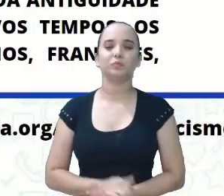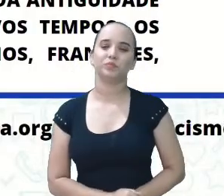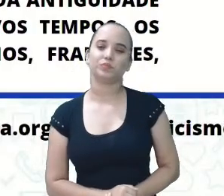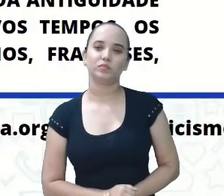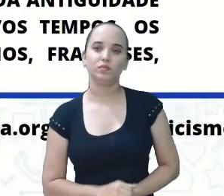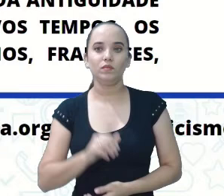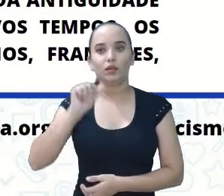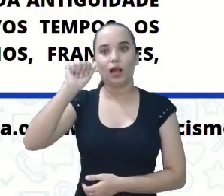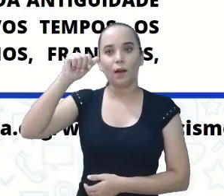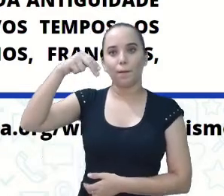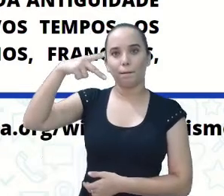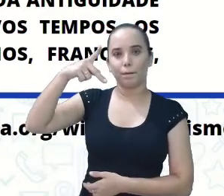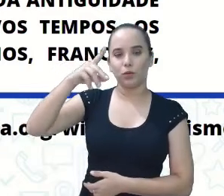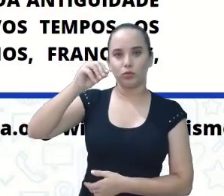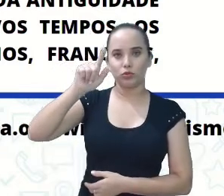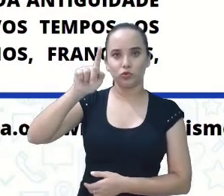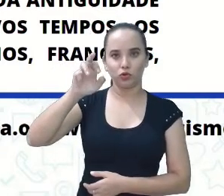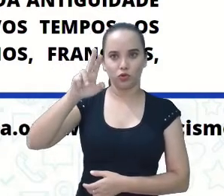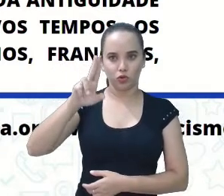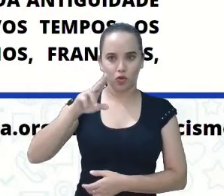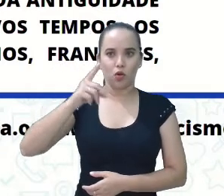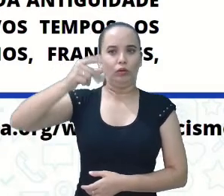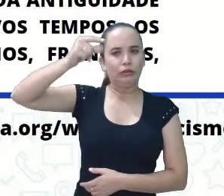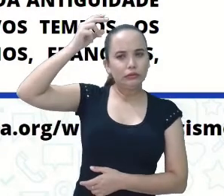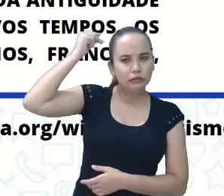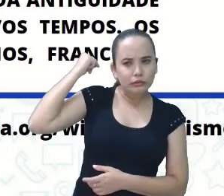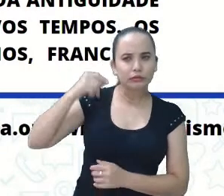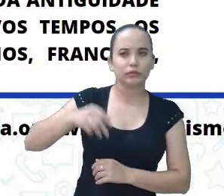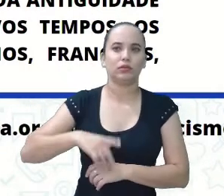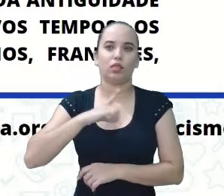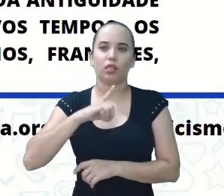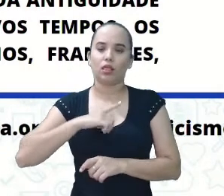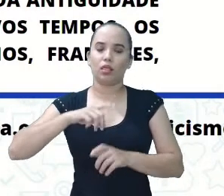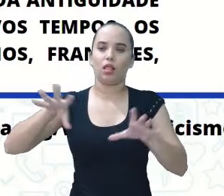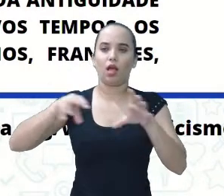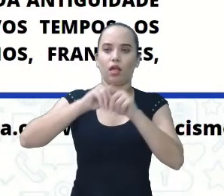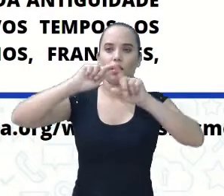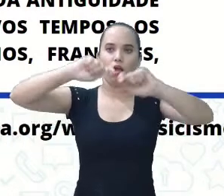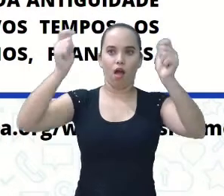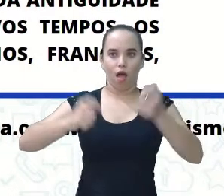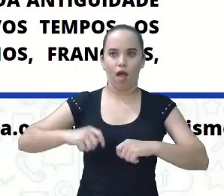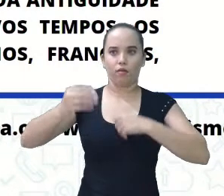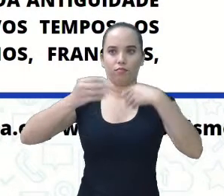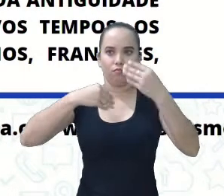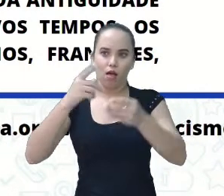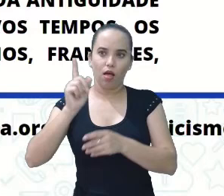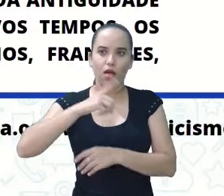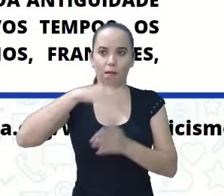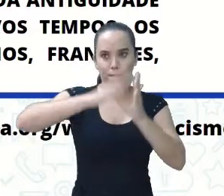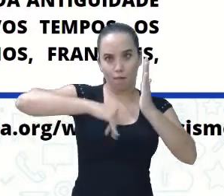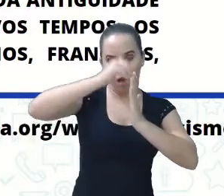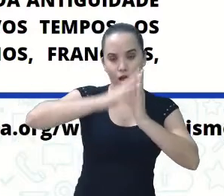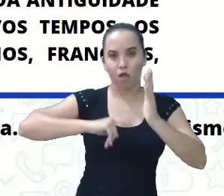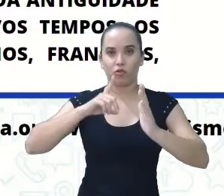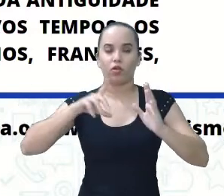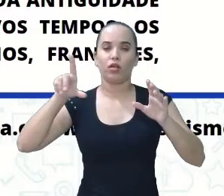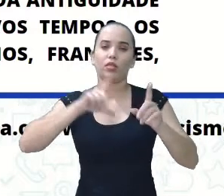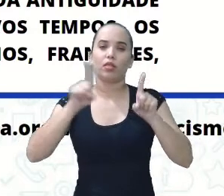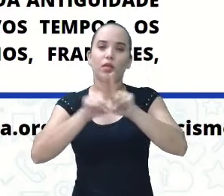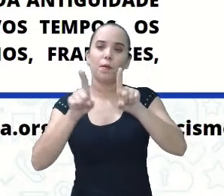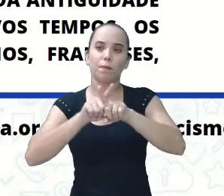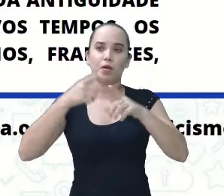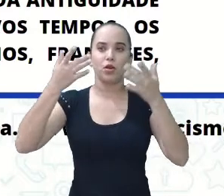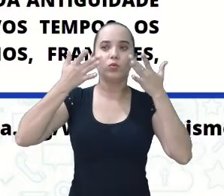classicismo nas artes plásticas, no teatro, na literatura, se deu durante o Renascimento. O que diferencia